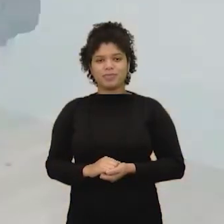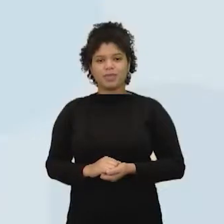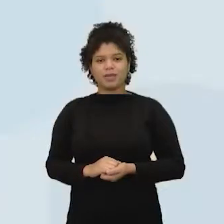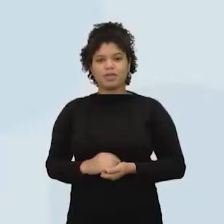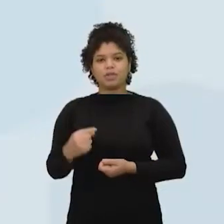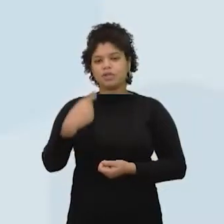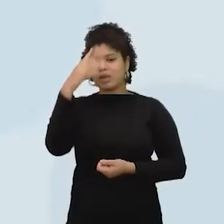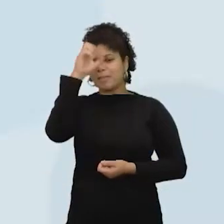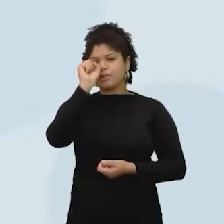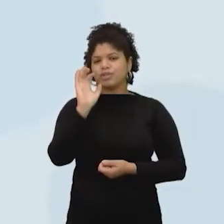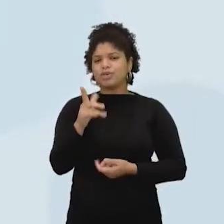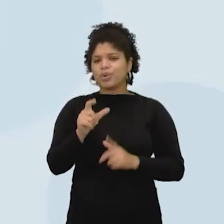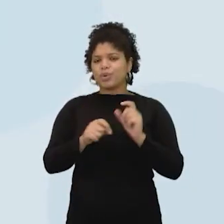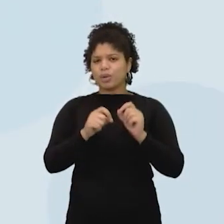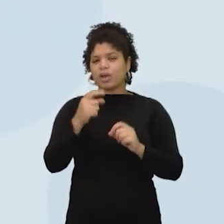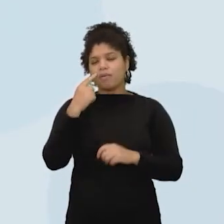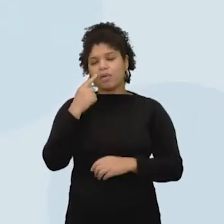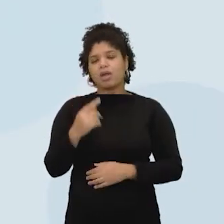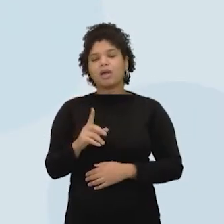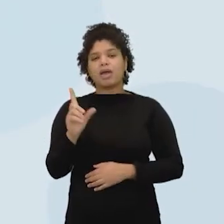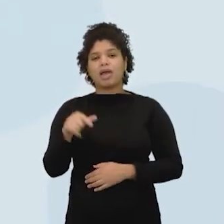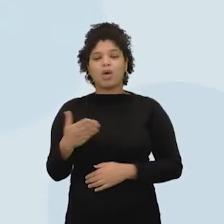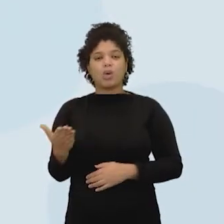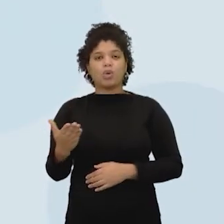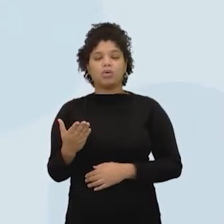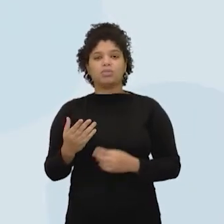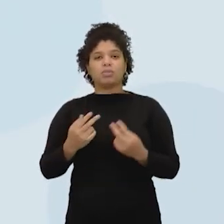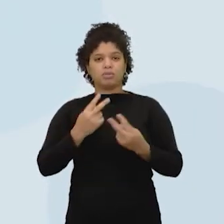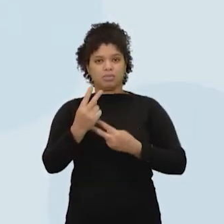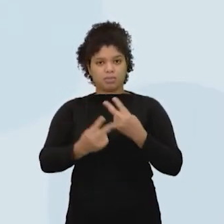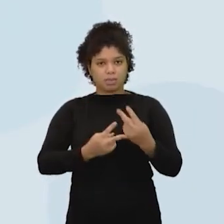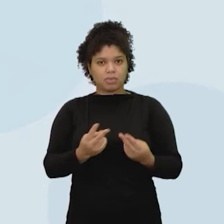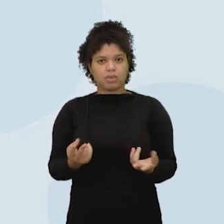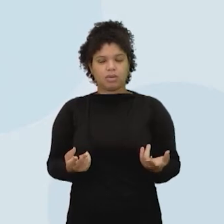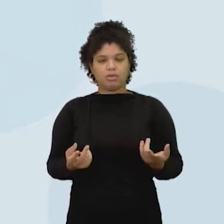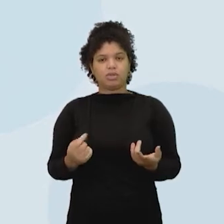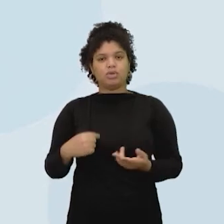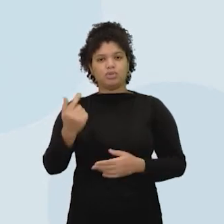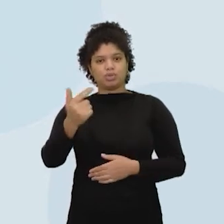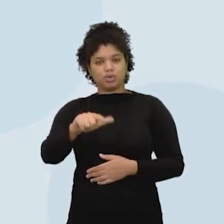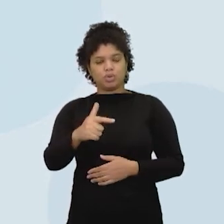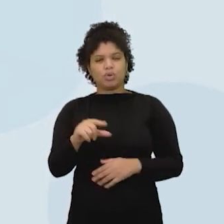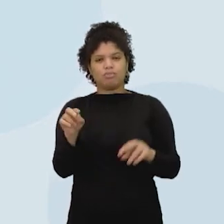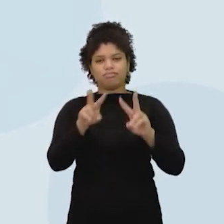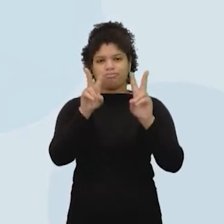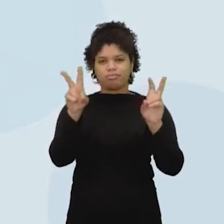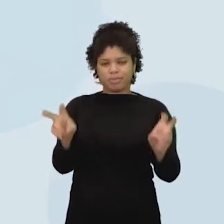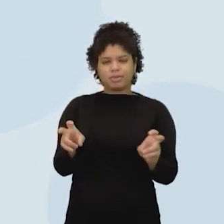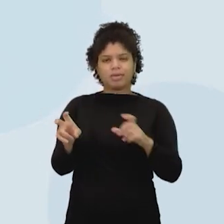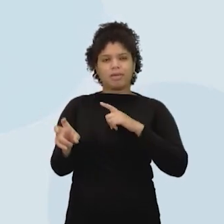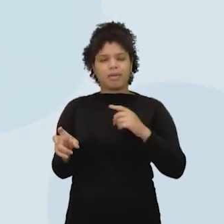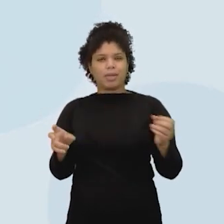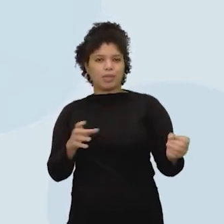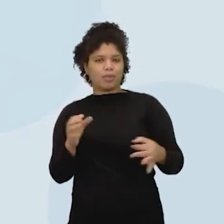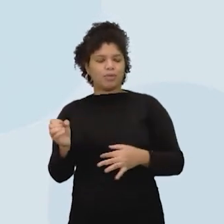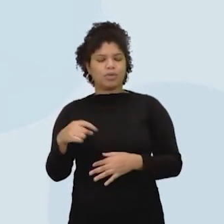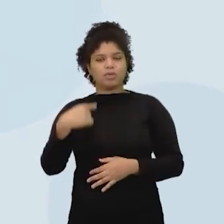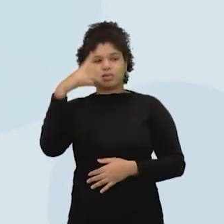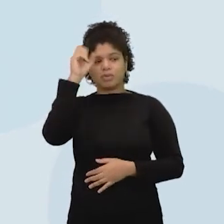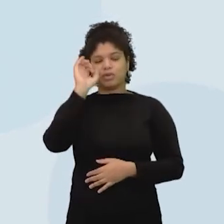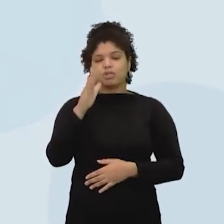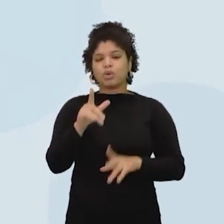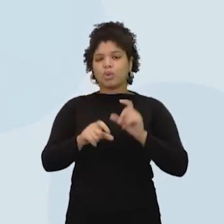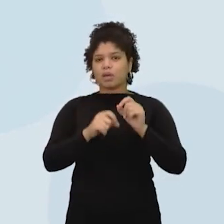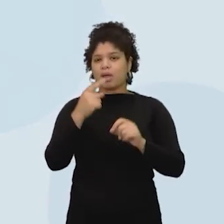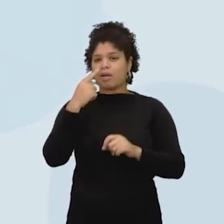já estudou, a gente está entrando no bimestre novo, então a gente está renovando os nossos assuntos. E o que a gente já estudou?